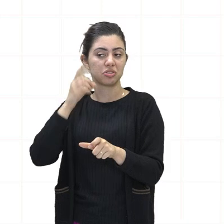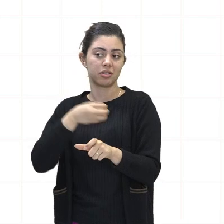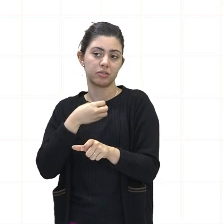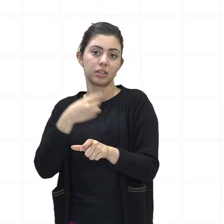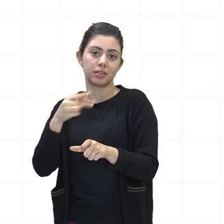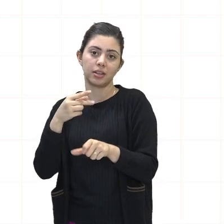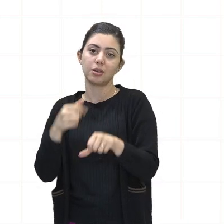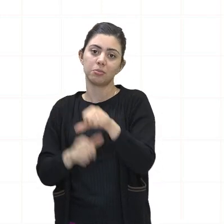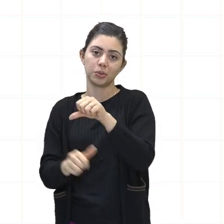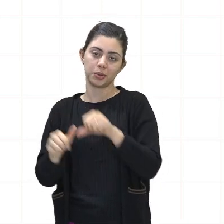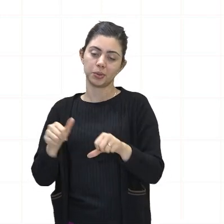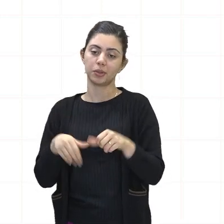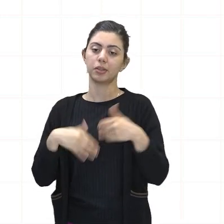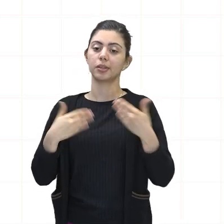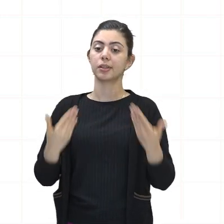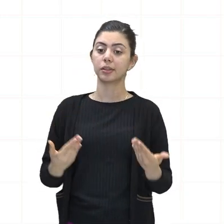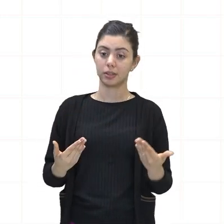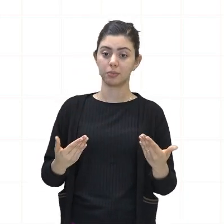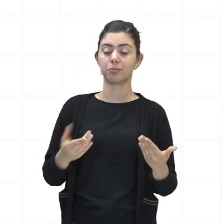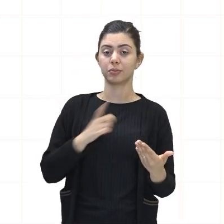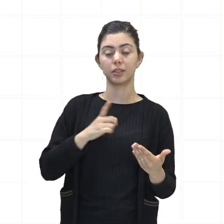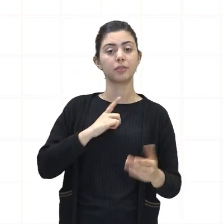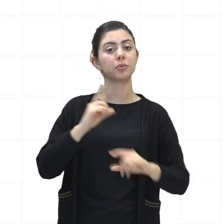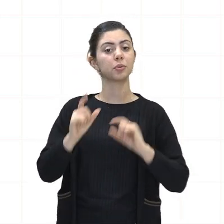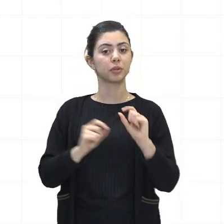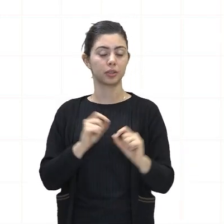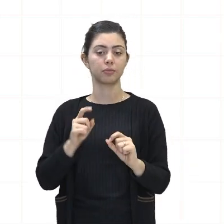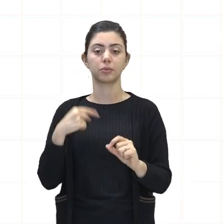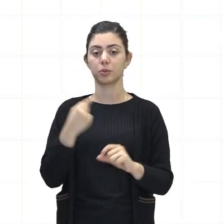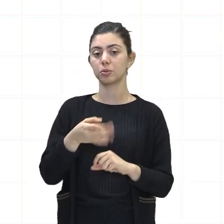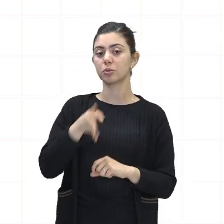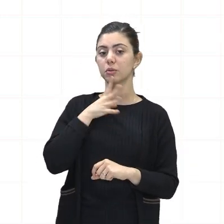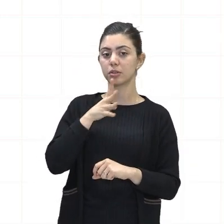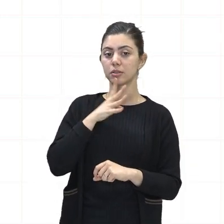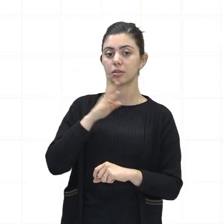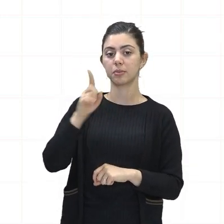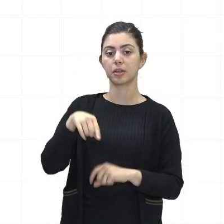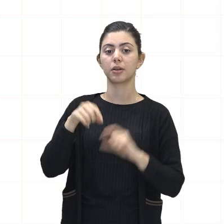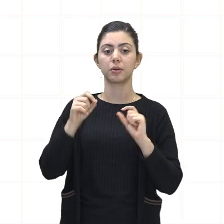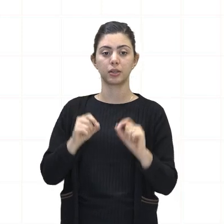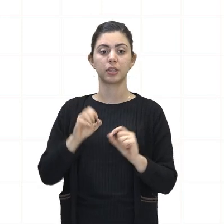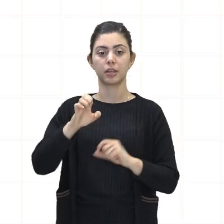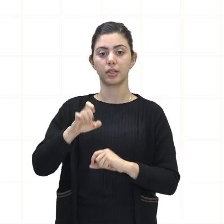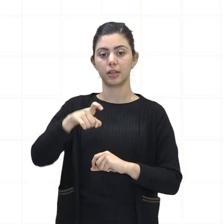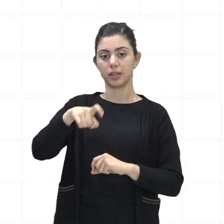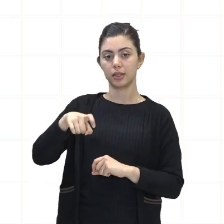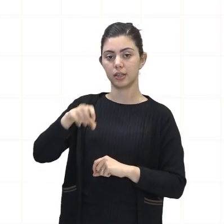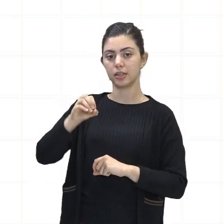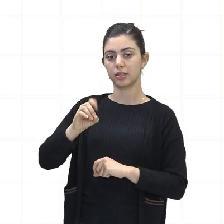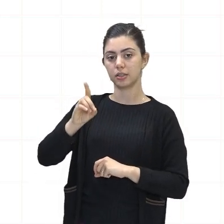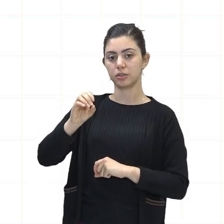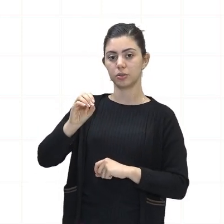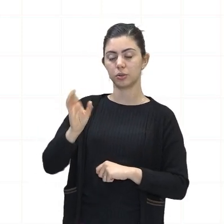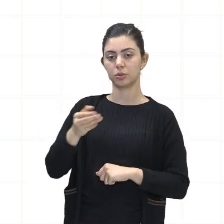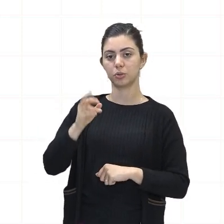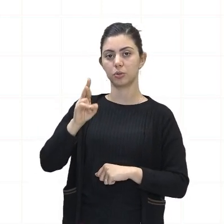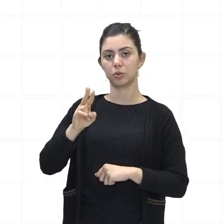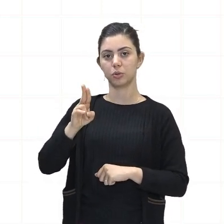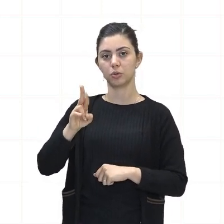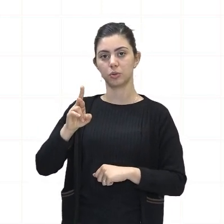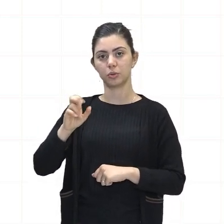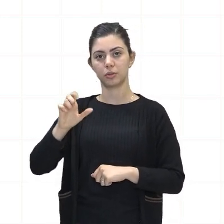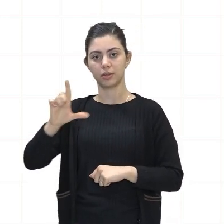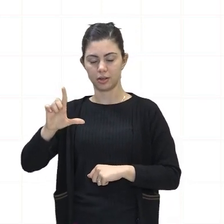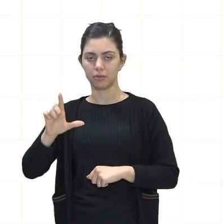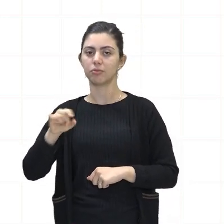e isso acabou fazendo com que ocorresse o que a gente chama de êxodo rural. Vocês já devem ter estudado isso também,